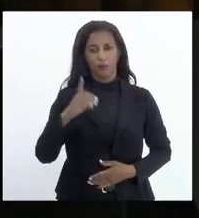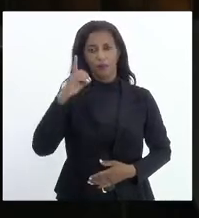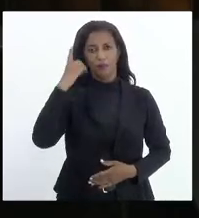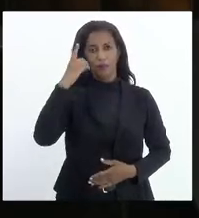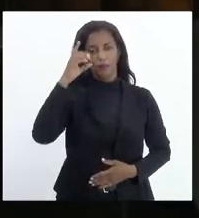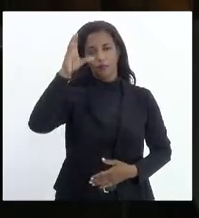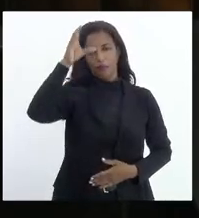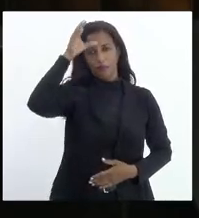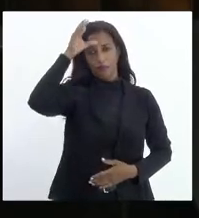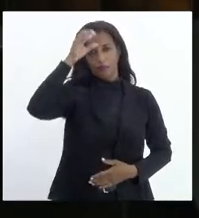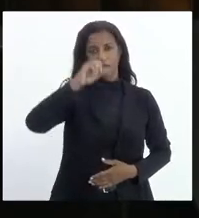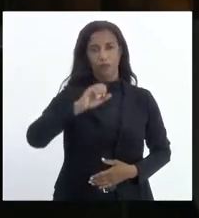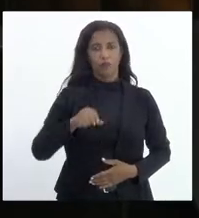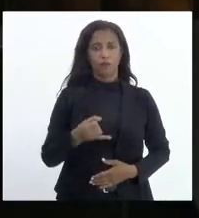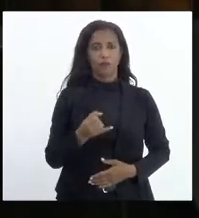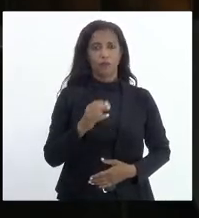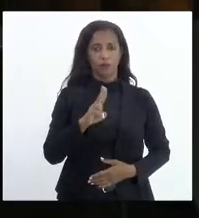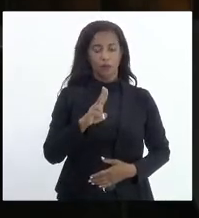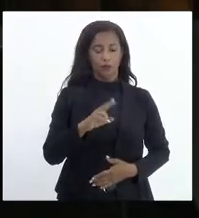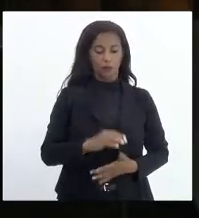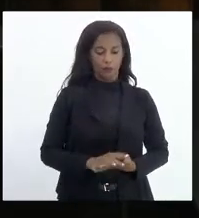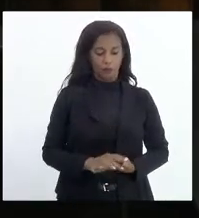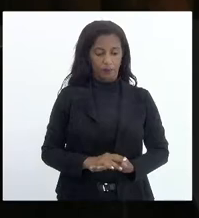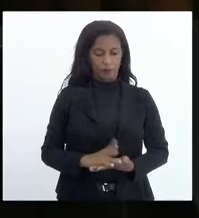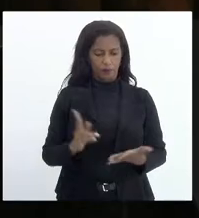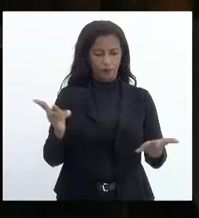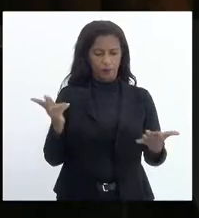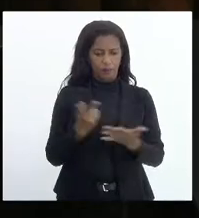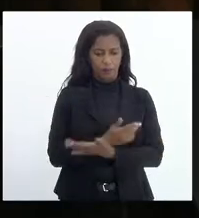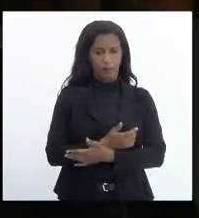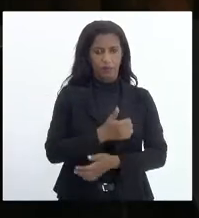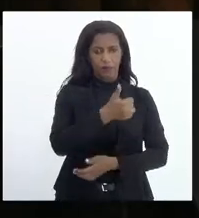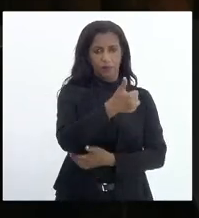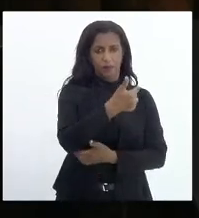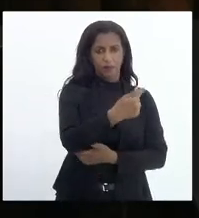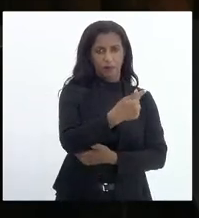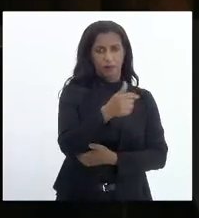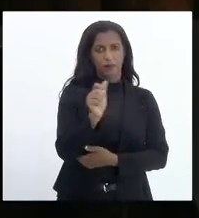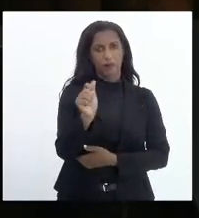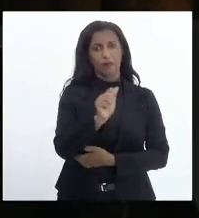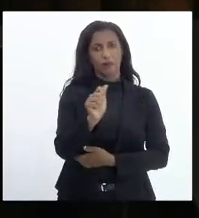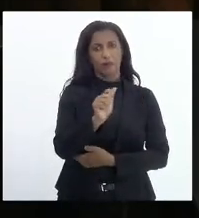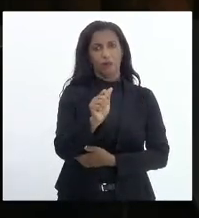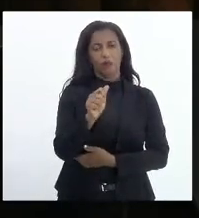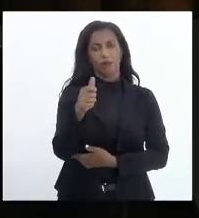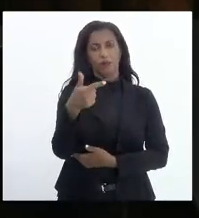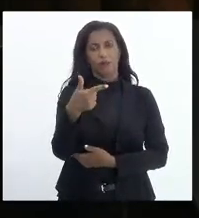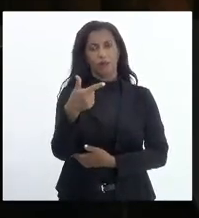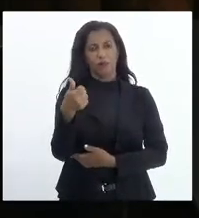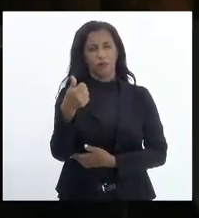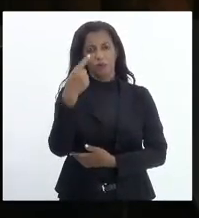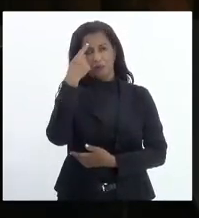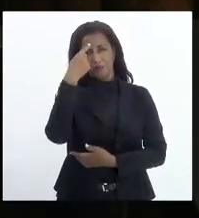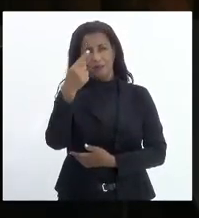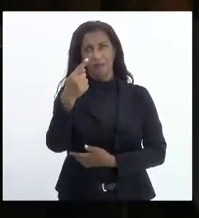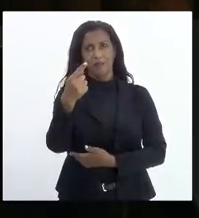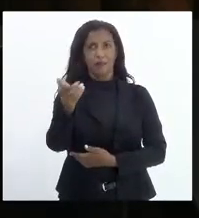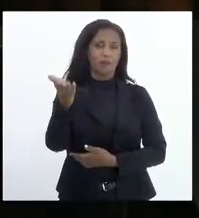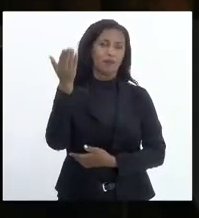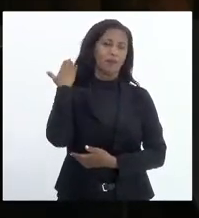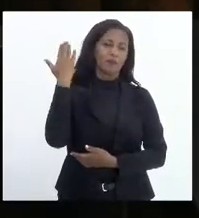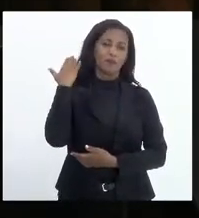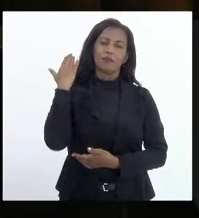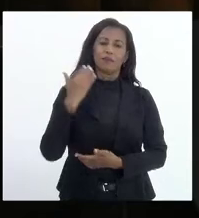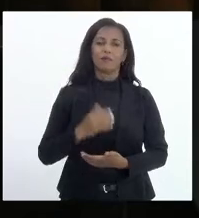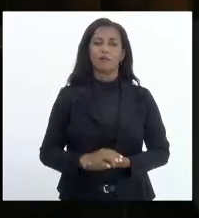da tia Ju e no dia Dezessete de agosto de 21 semana passada